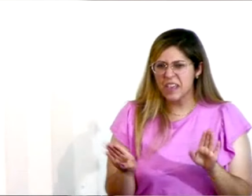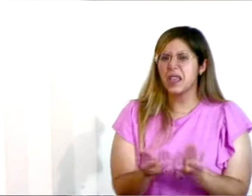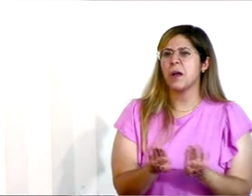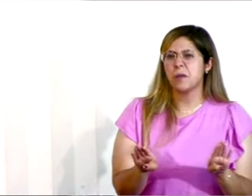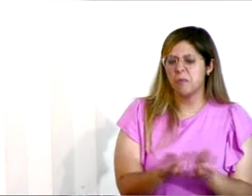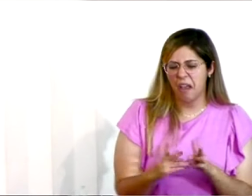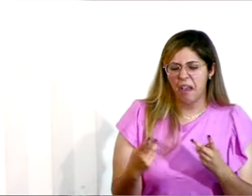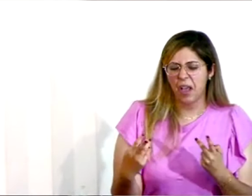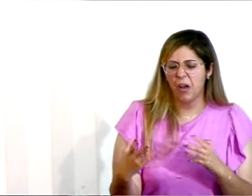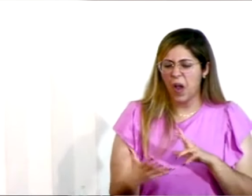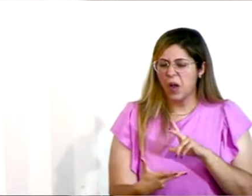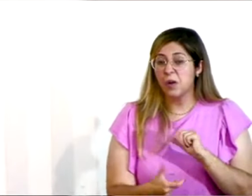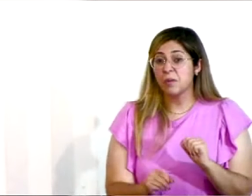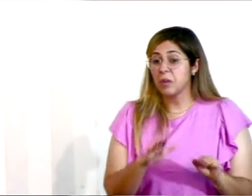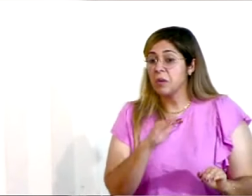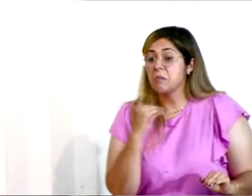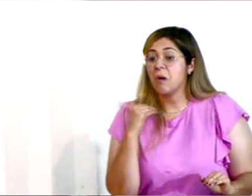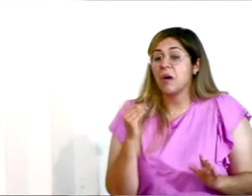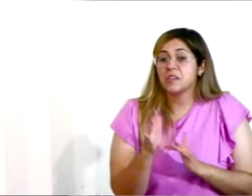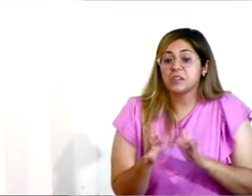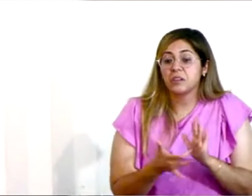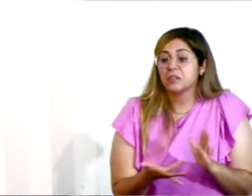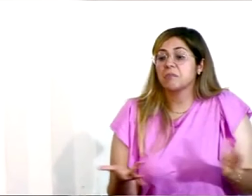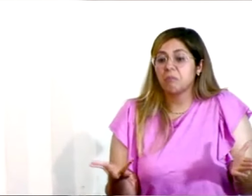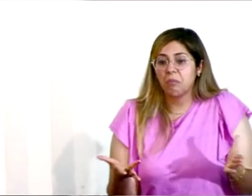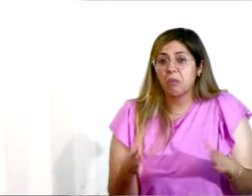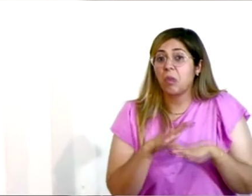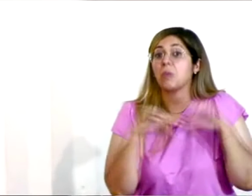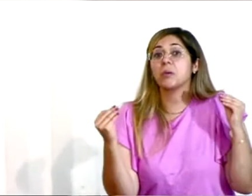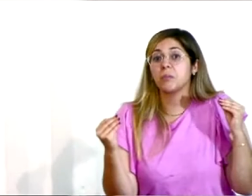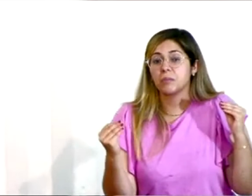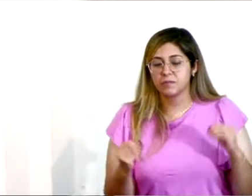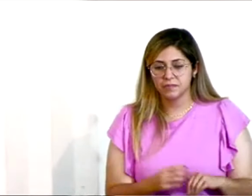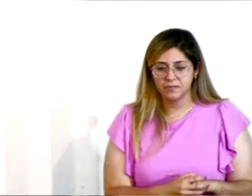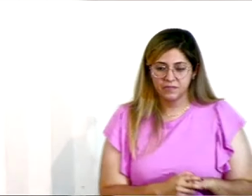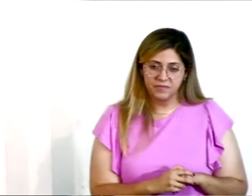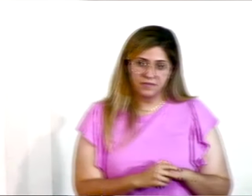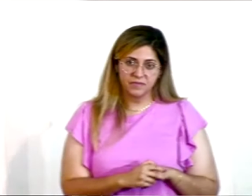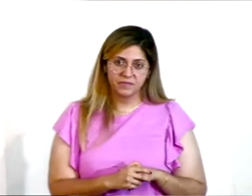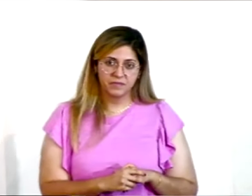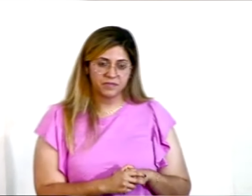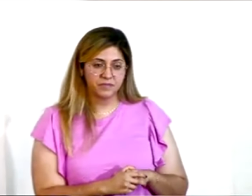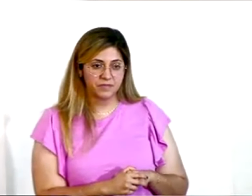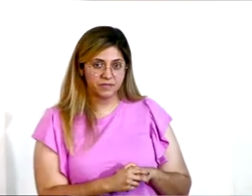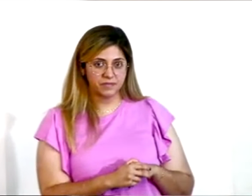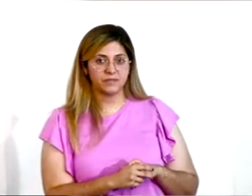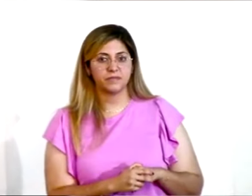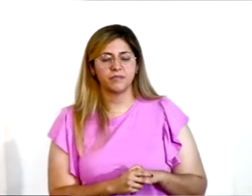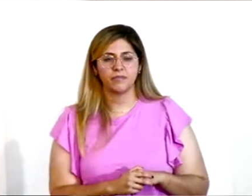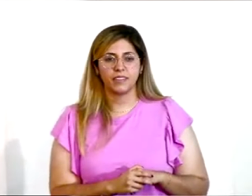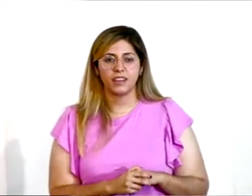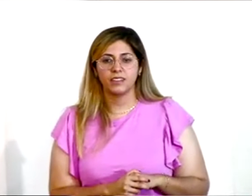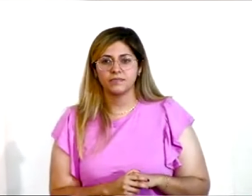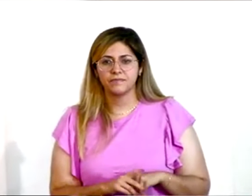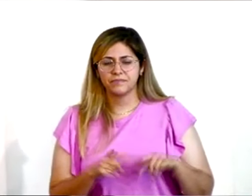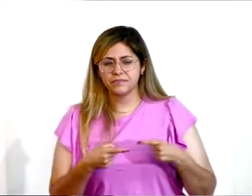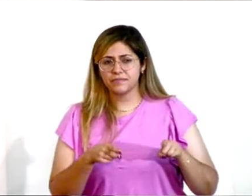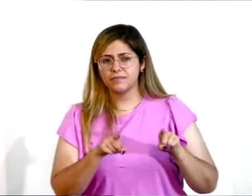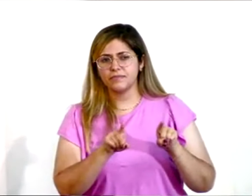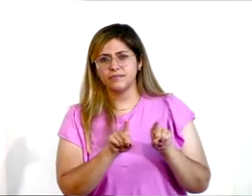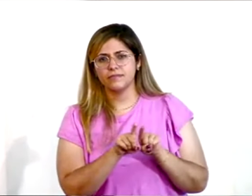deste mundo. Onde ele está agora? Onde ele está? Morto. Os judeus aí dizem que o corpo foi